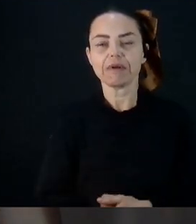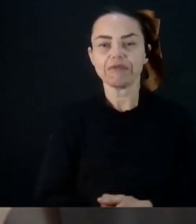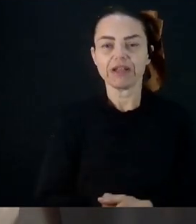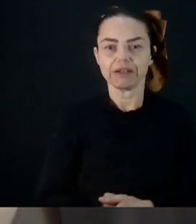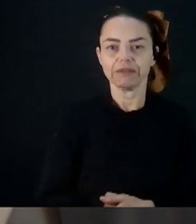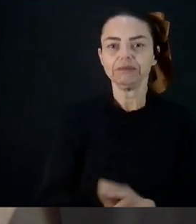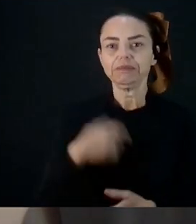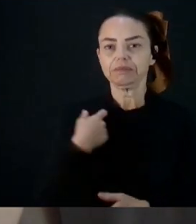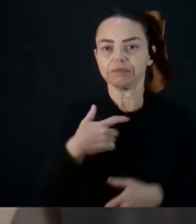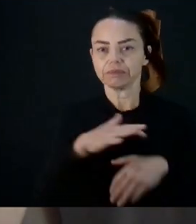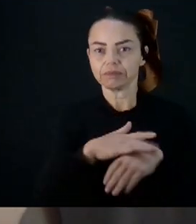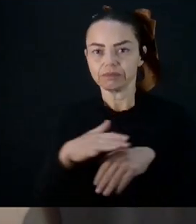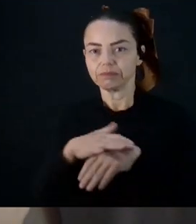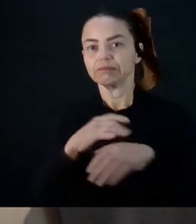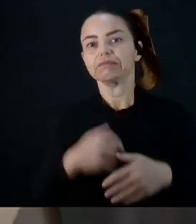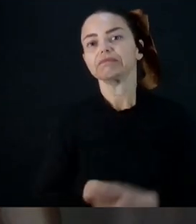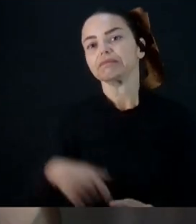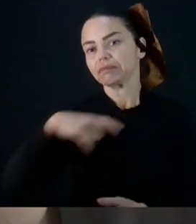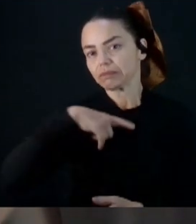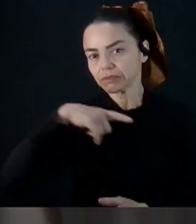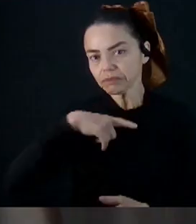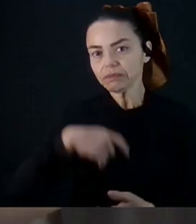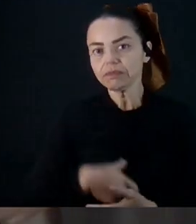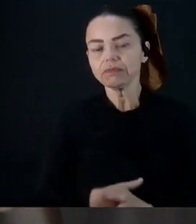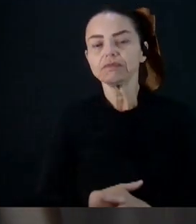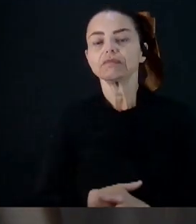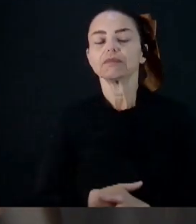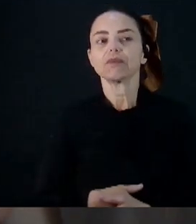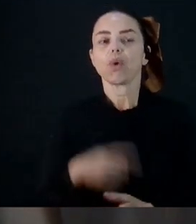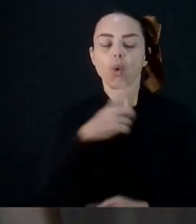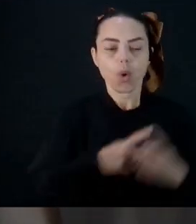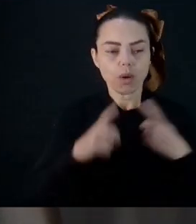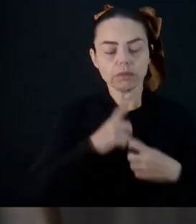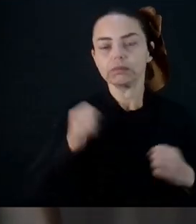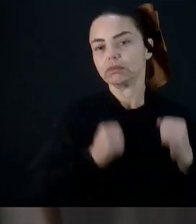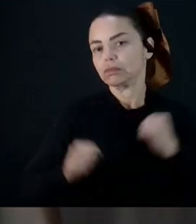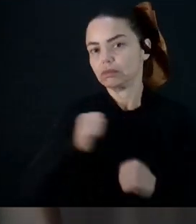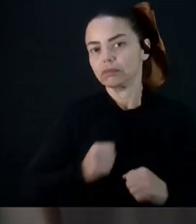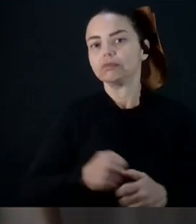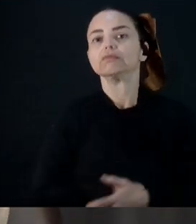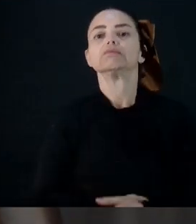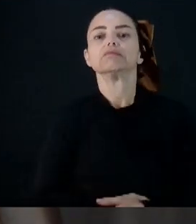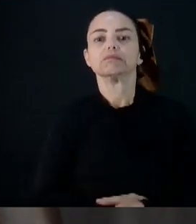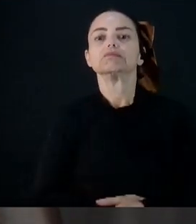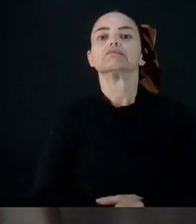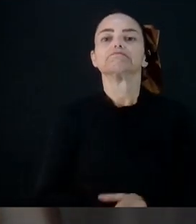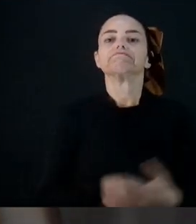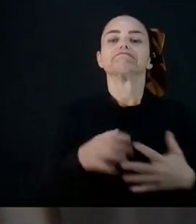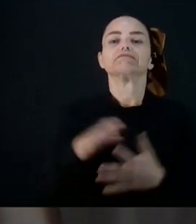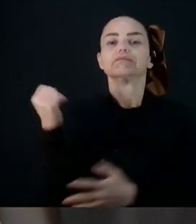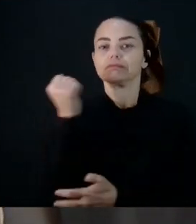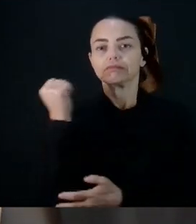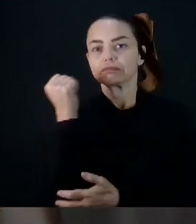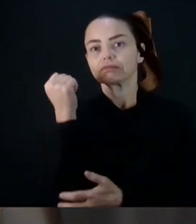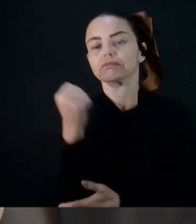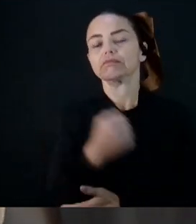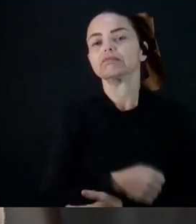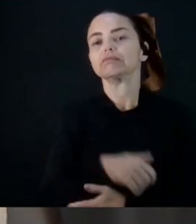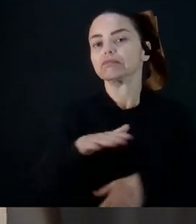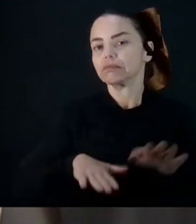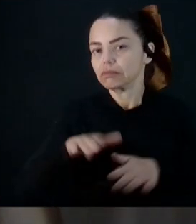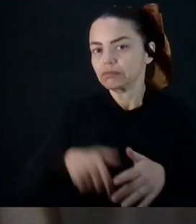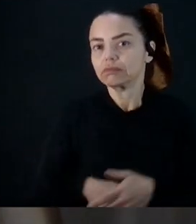doença, quando se tem, né, depressão, ansiedade, algo, né? Como se fosse algo grave. Mas muitas vezes